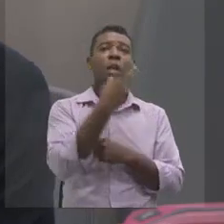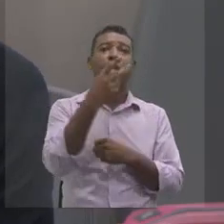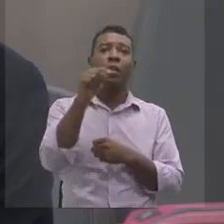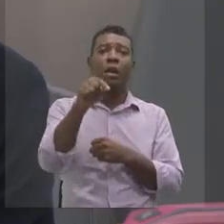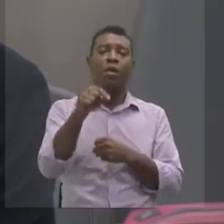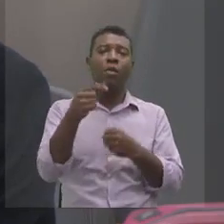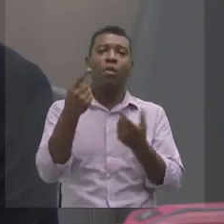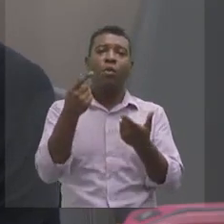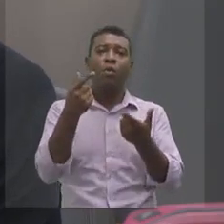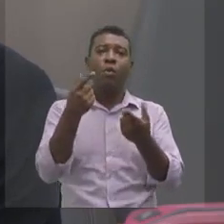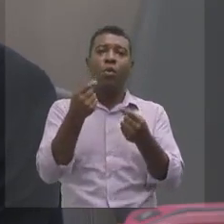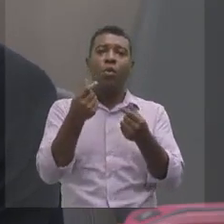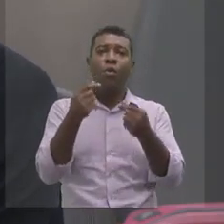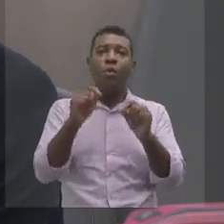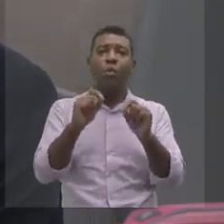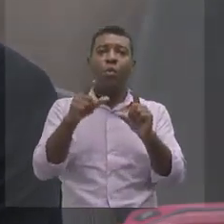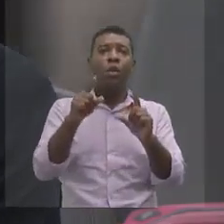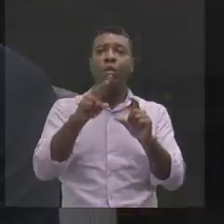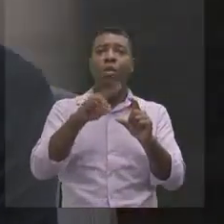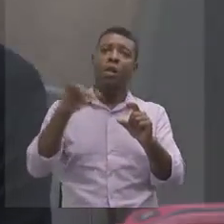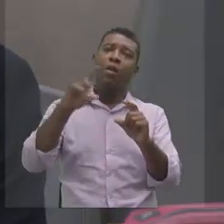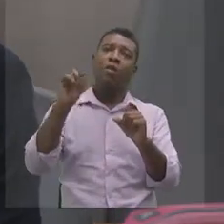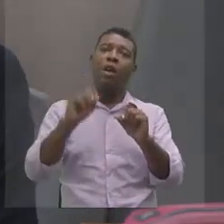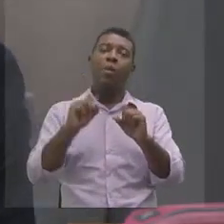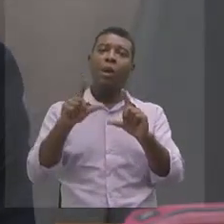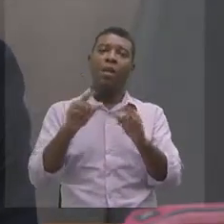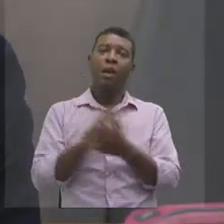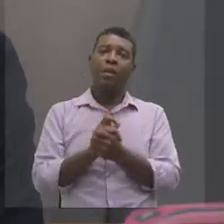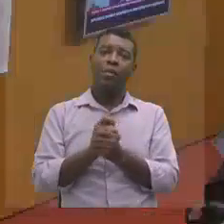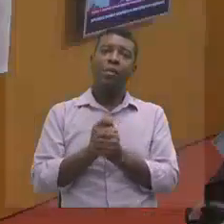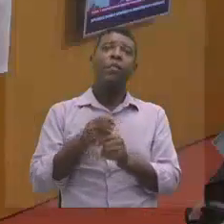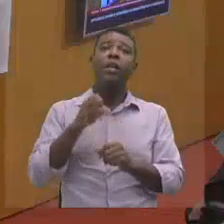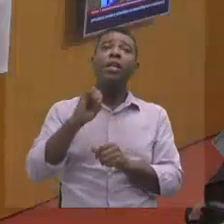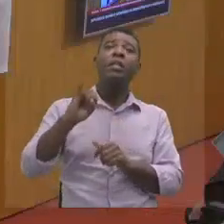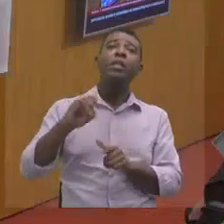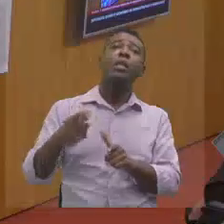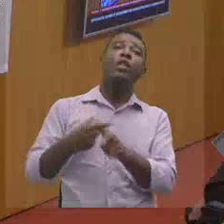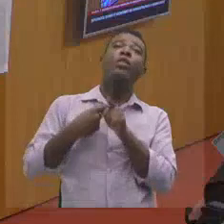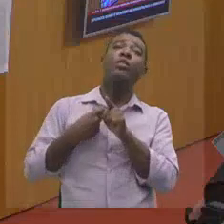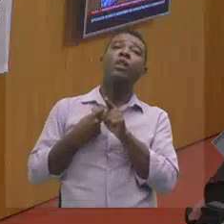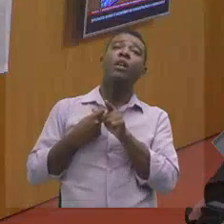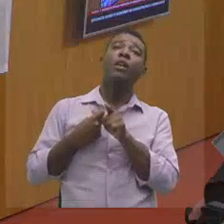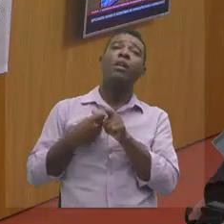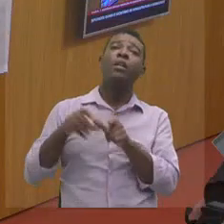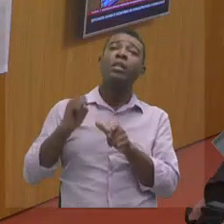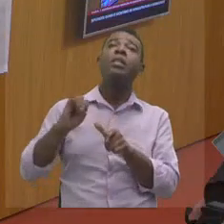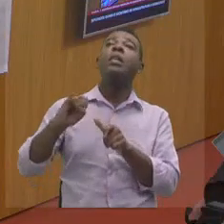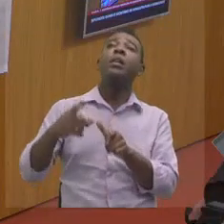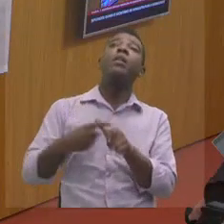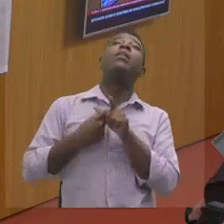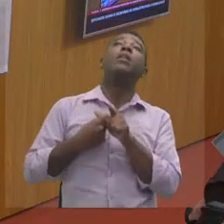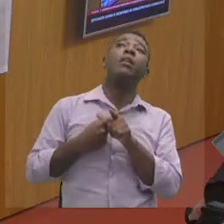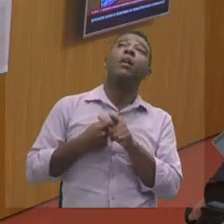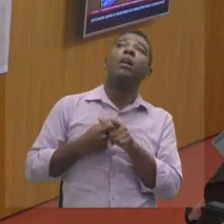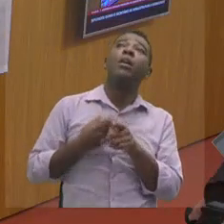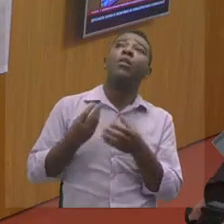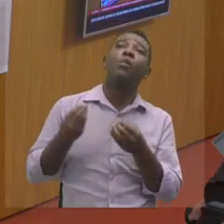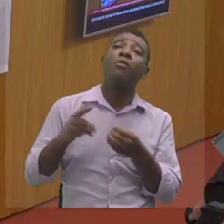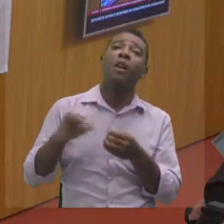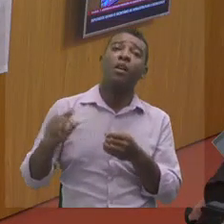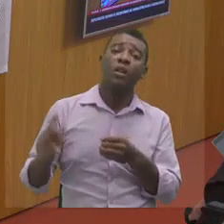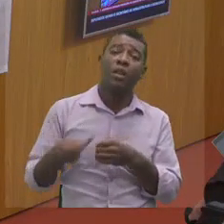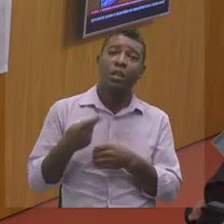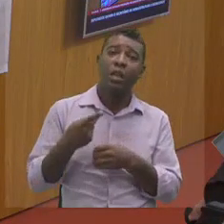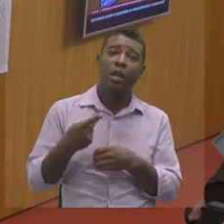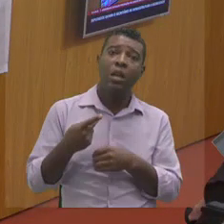de tarifa para esse contrato Mas se tiver déficit de quem vai ficar com ele secretário então o contrato de liquidez